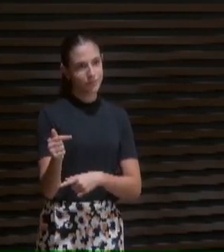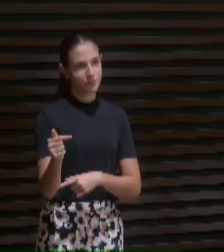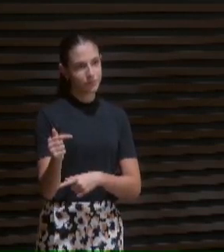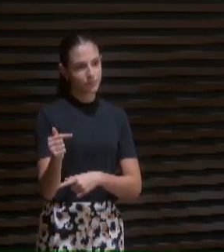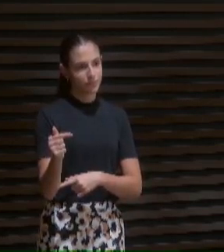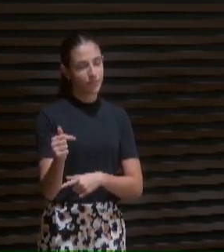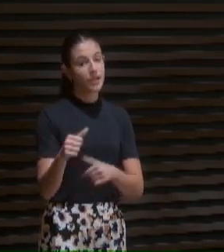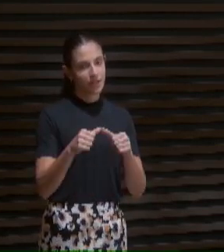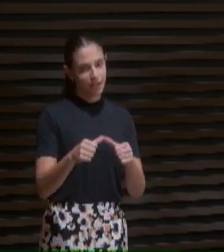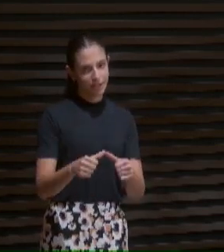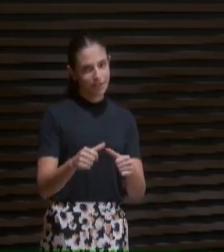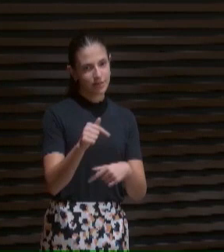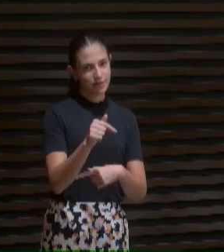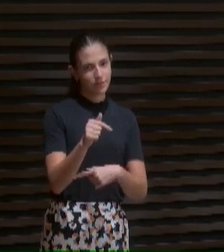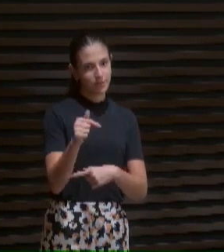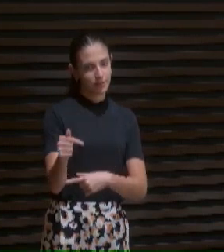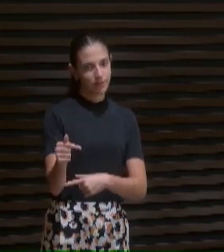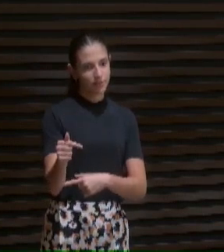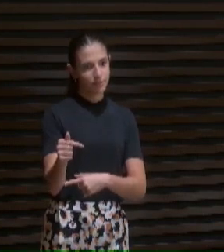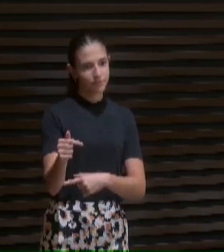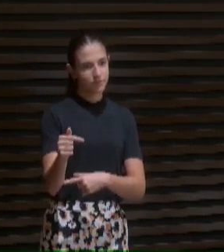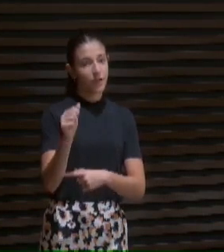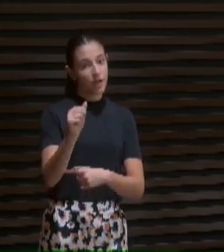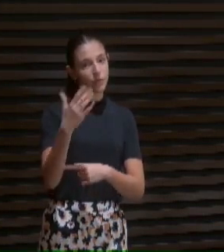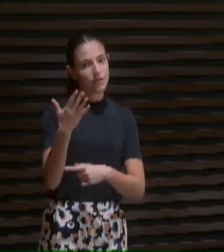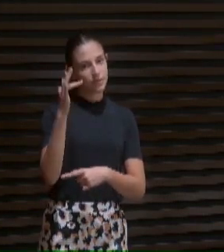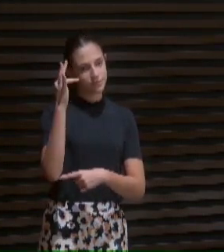E essa semana ela vem aí na frente.